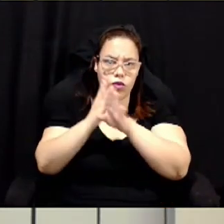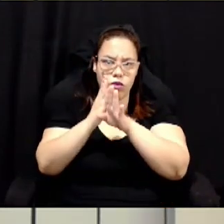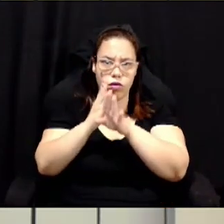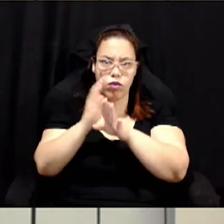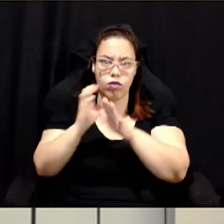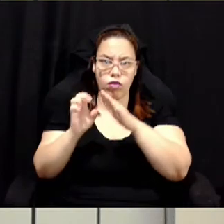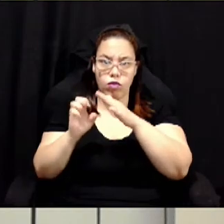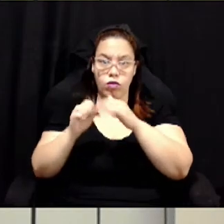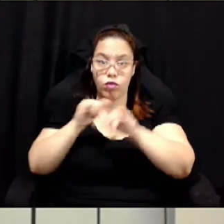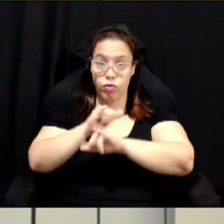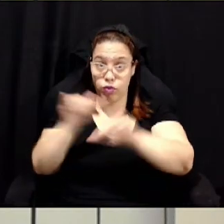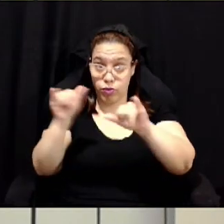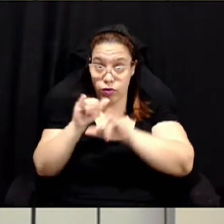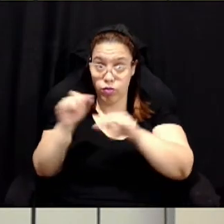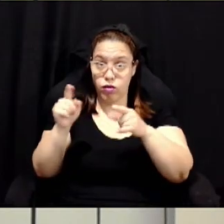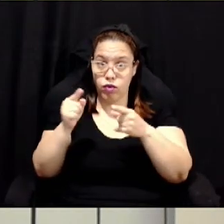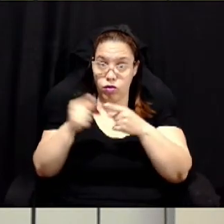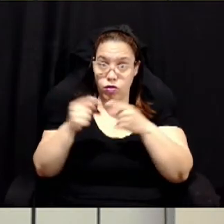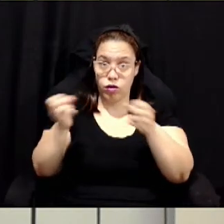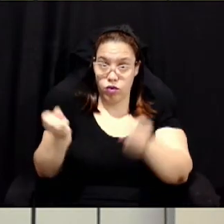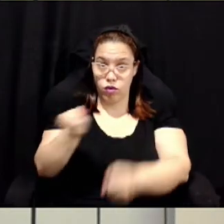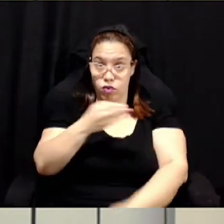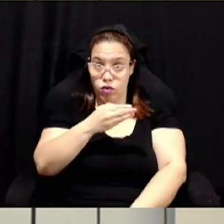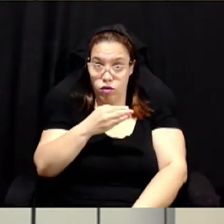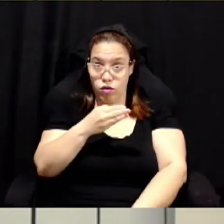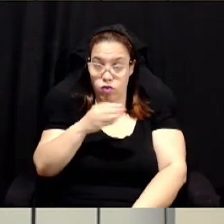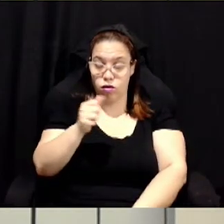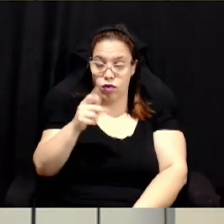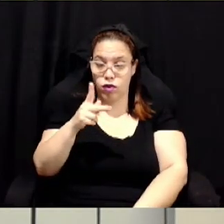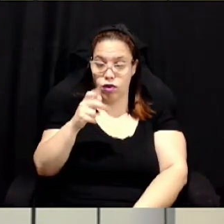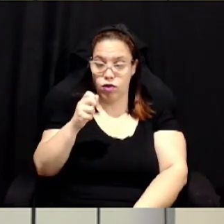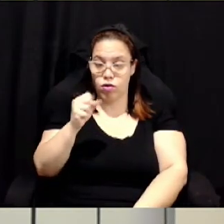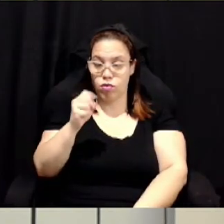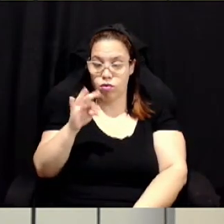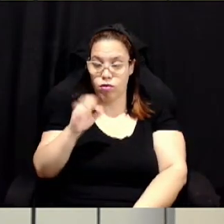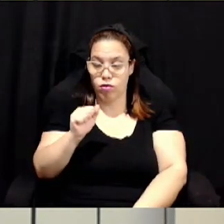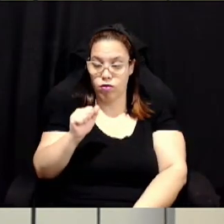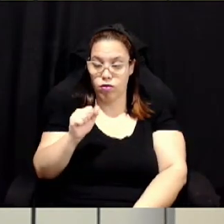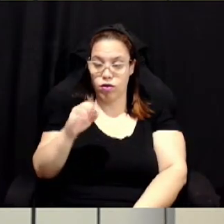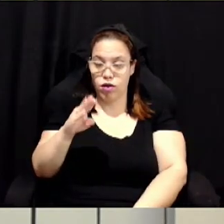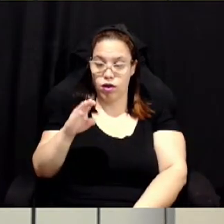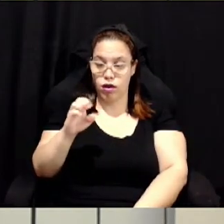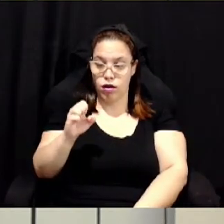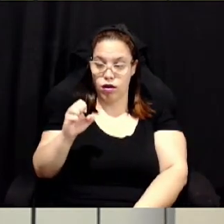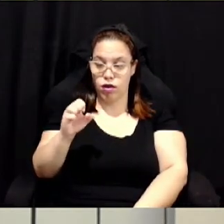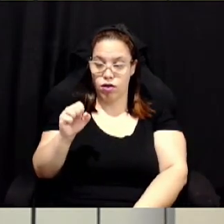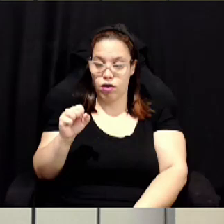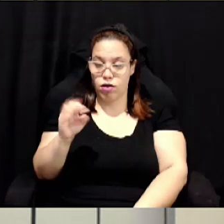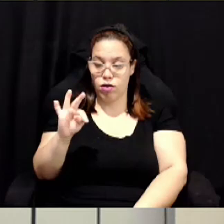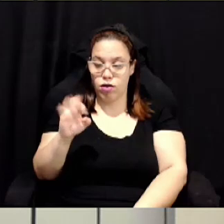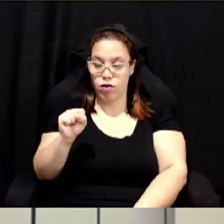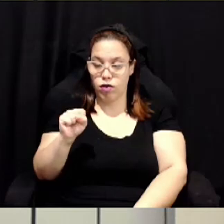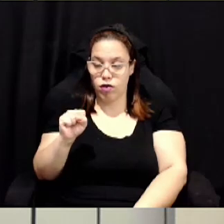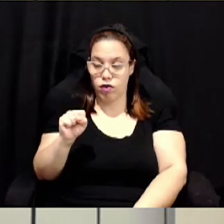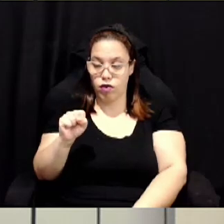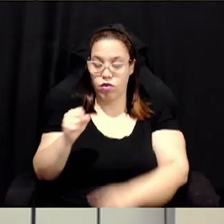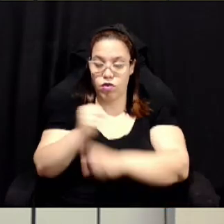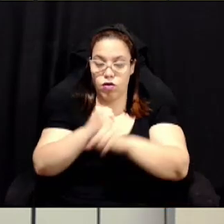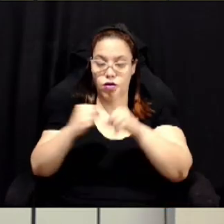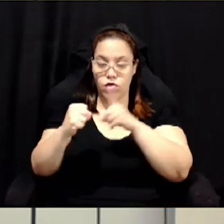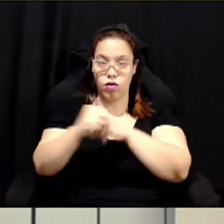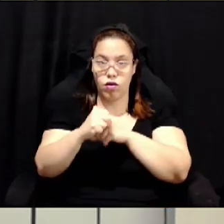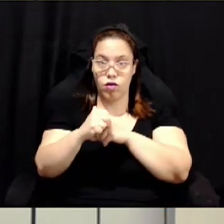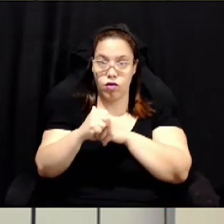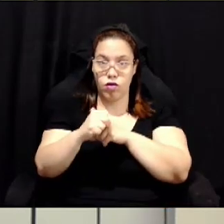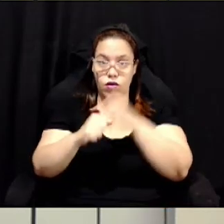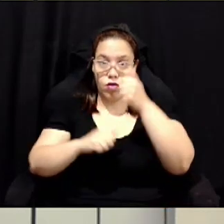sobre a nova lei das apostas esportivas, as bets, e também sobre a Sociedade Anônima do Futebol,